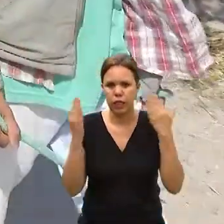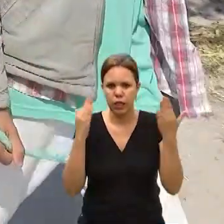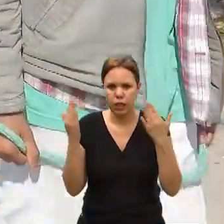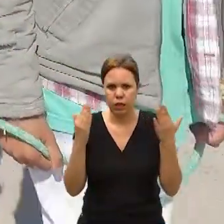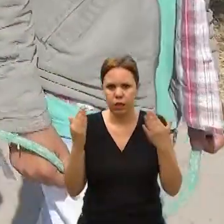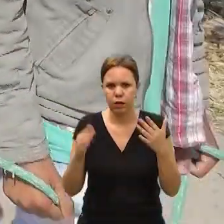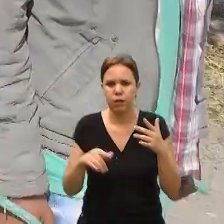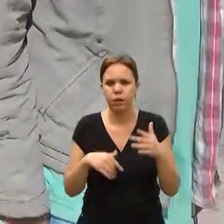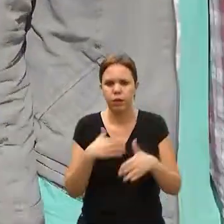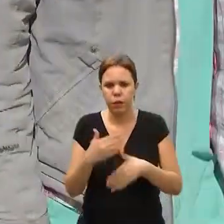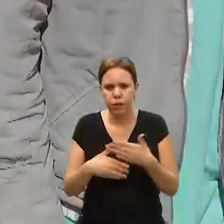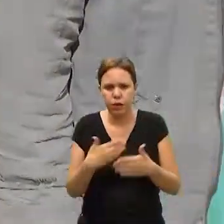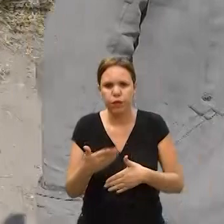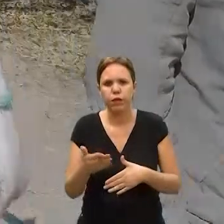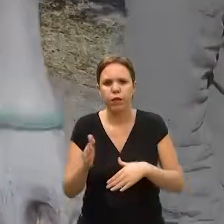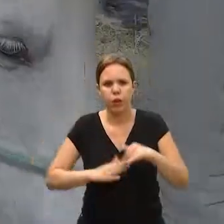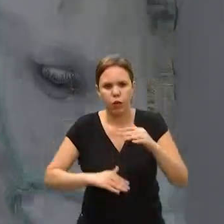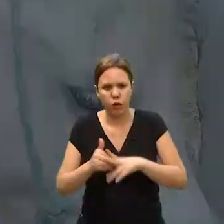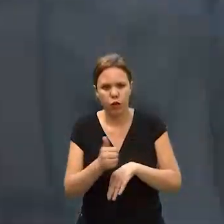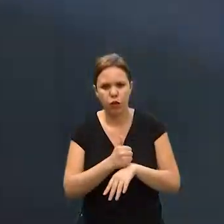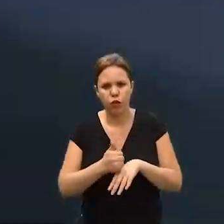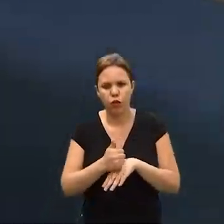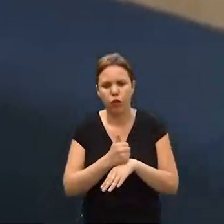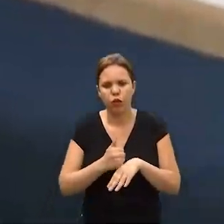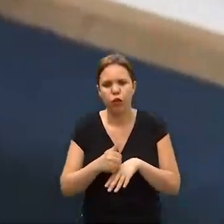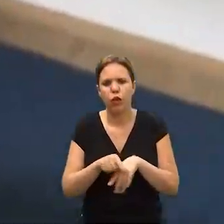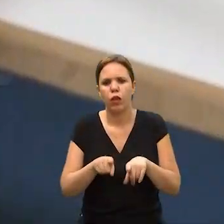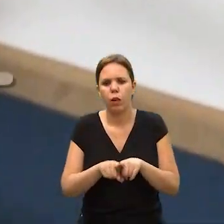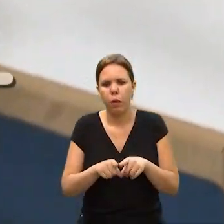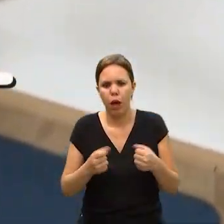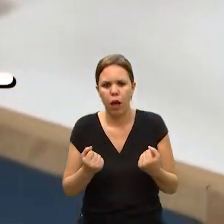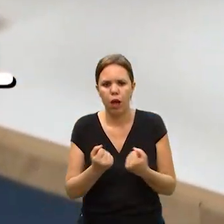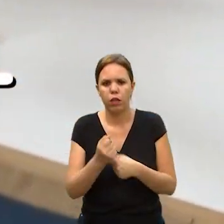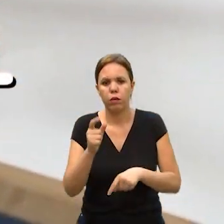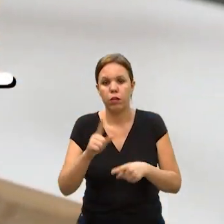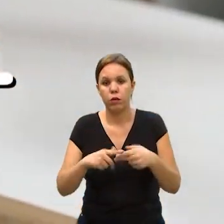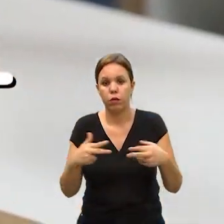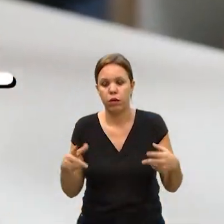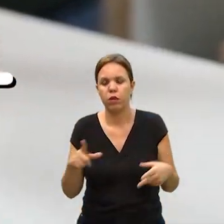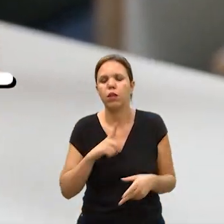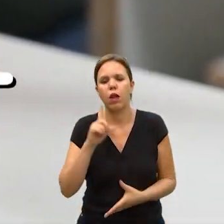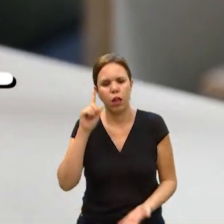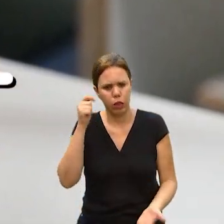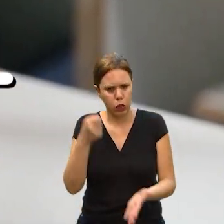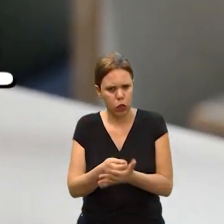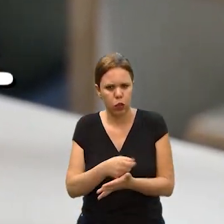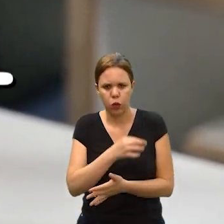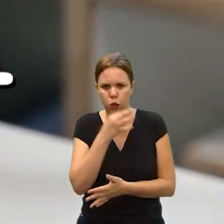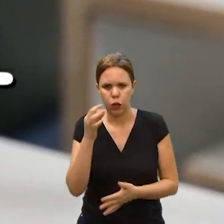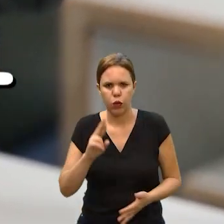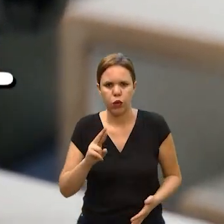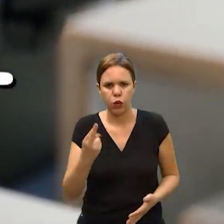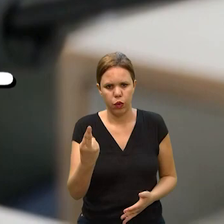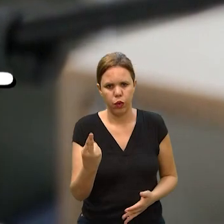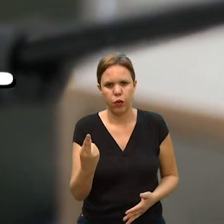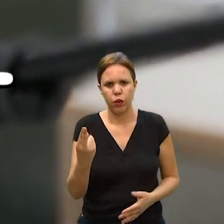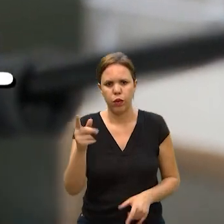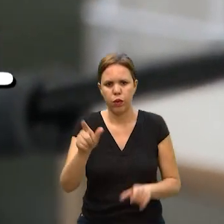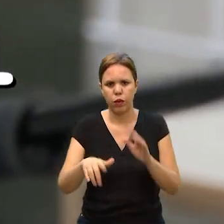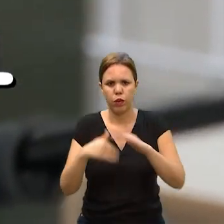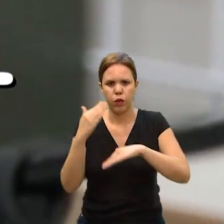com dedicação dos pais e profissionais, além dos recursos e equipamentos, têm garantido bons resultados